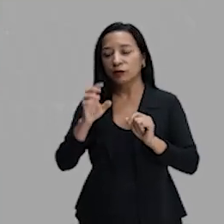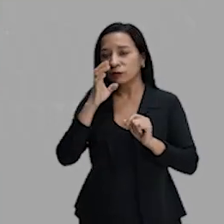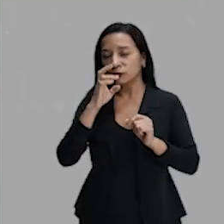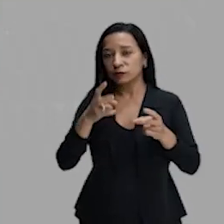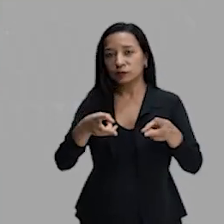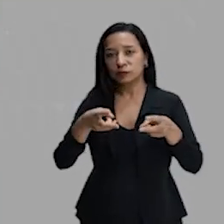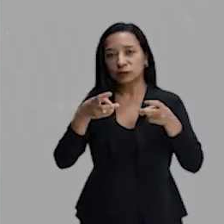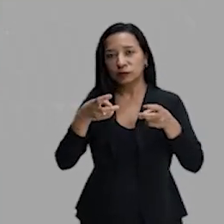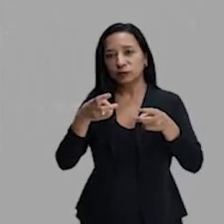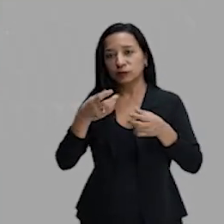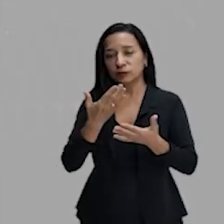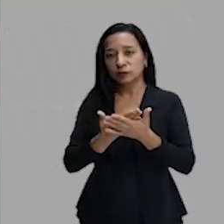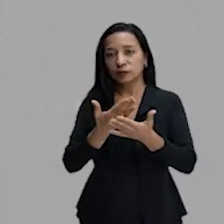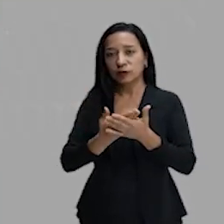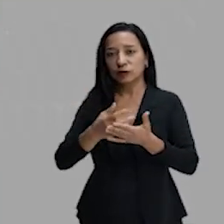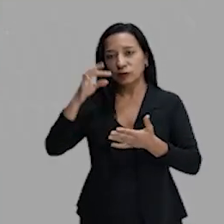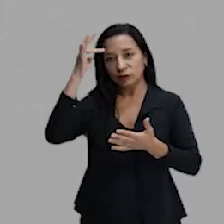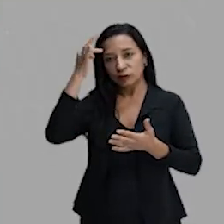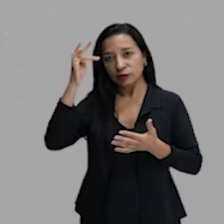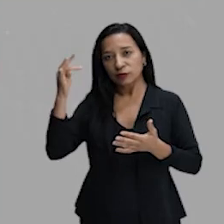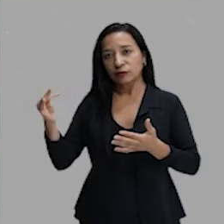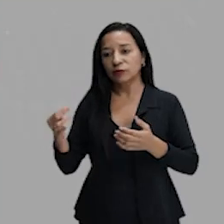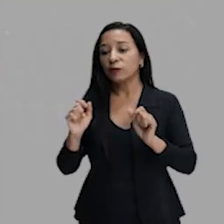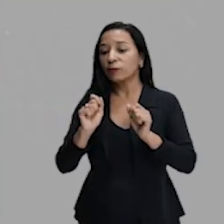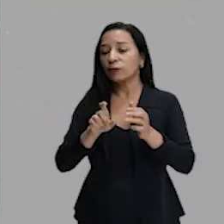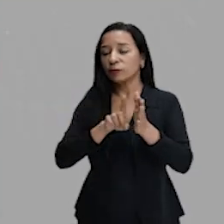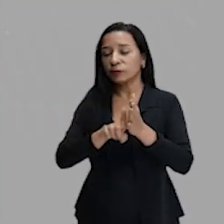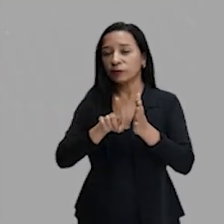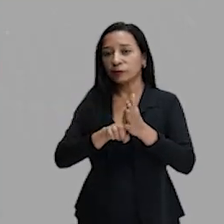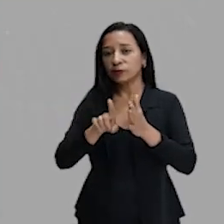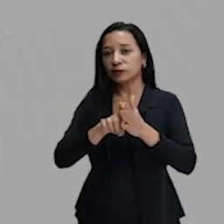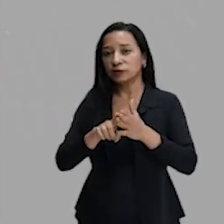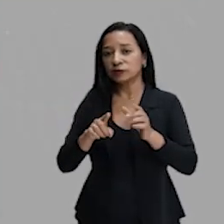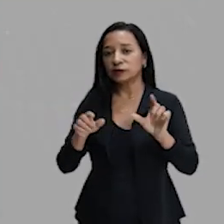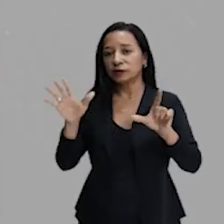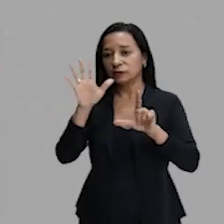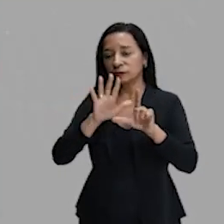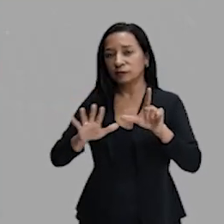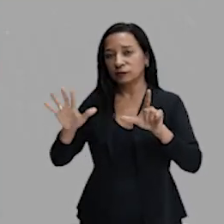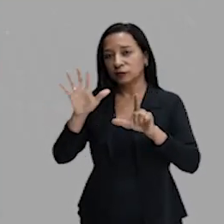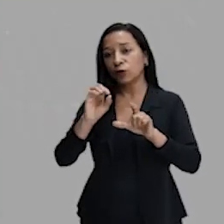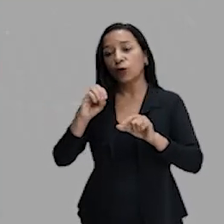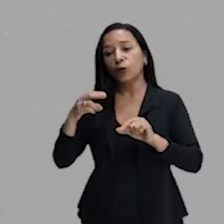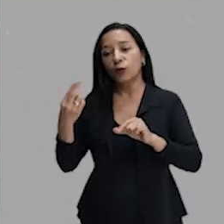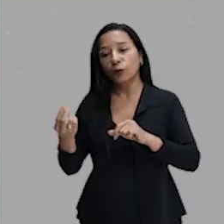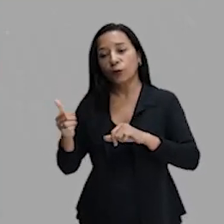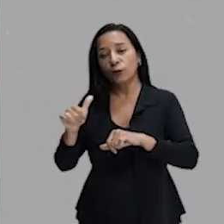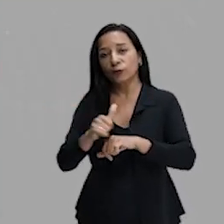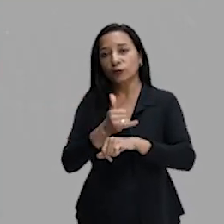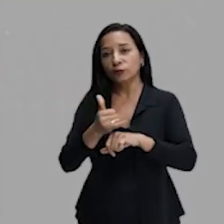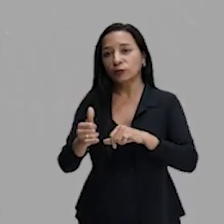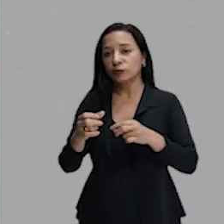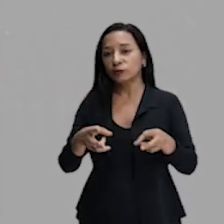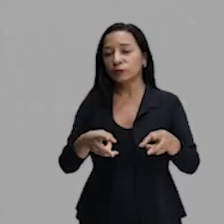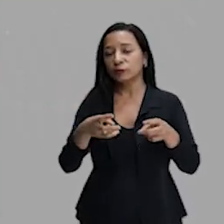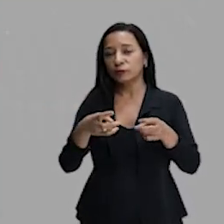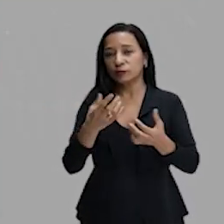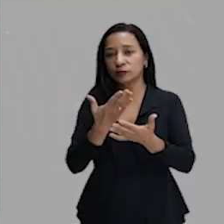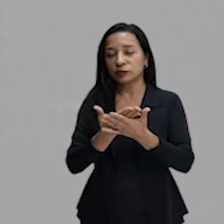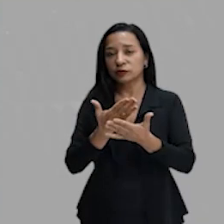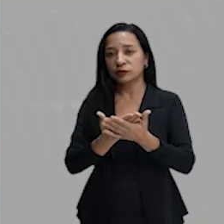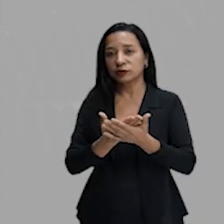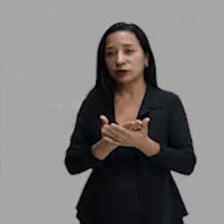em relação a isso vamos lá na plataforma Gonçalves Dias no canal do YouTube assistam as aulas até porque a gente vai ficar com mais